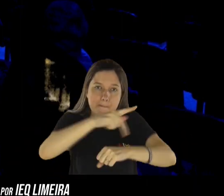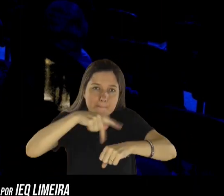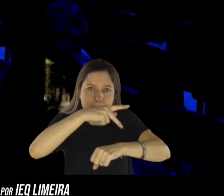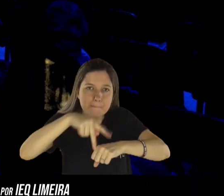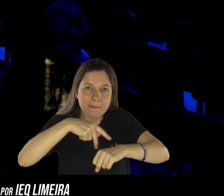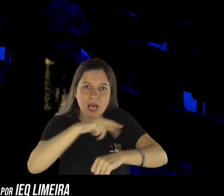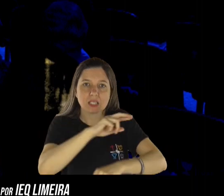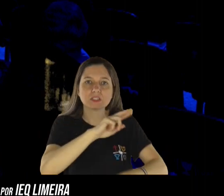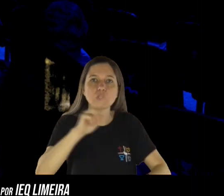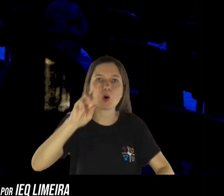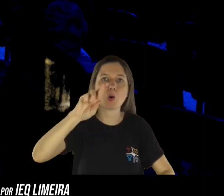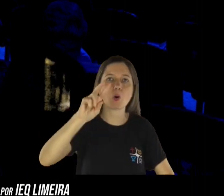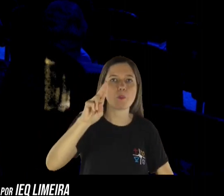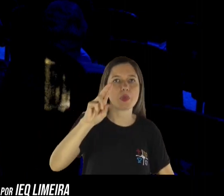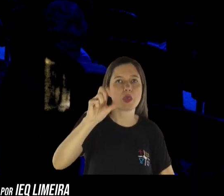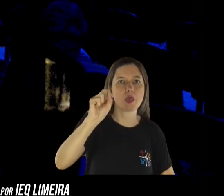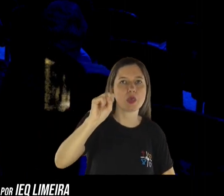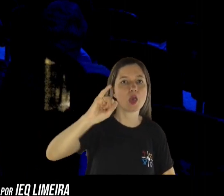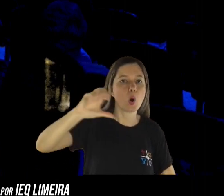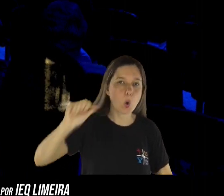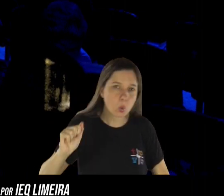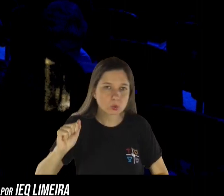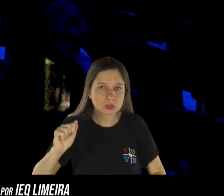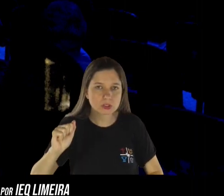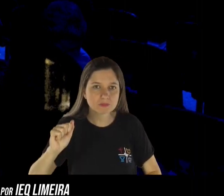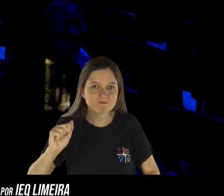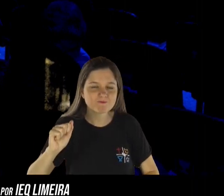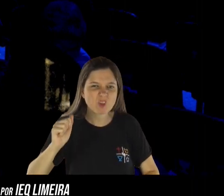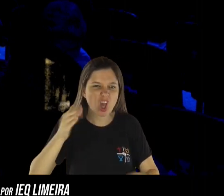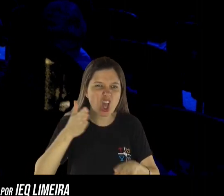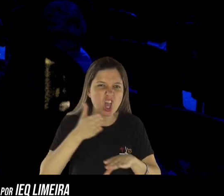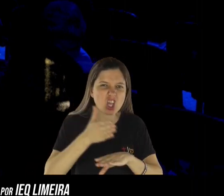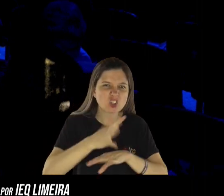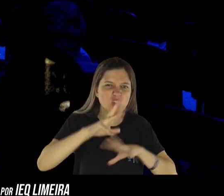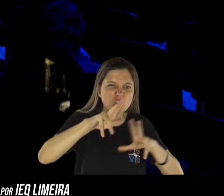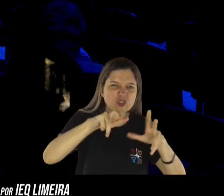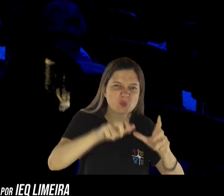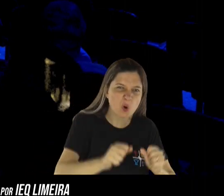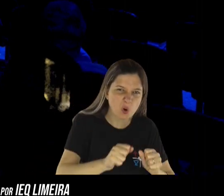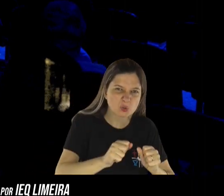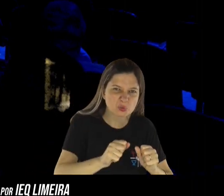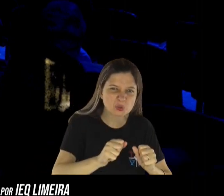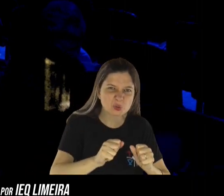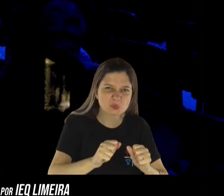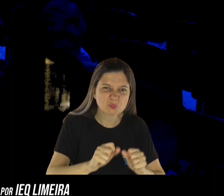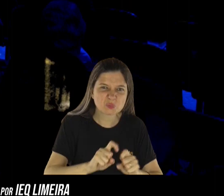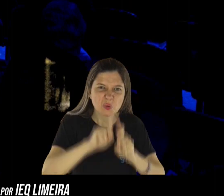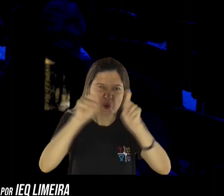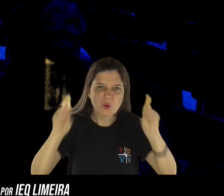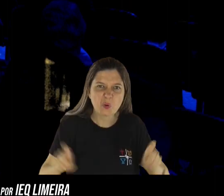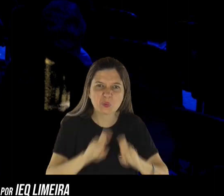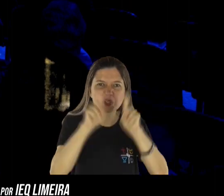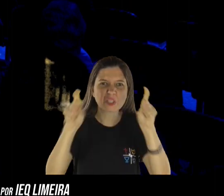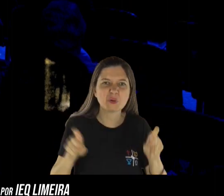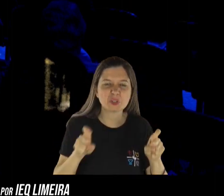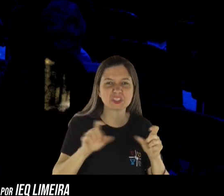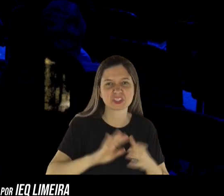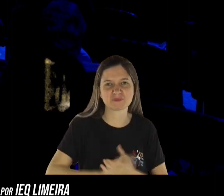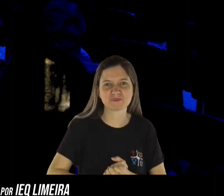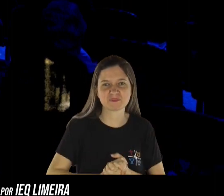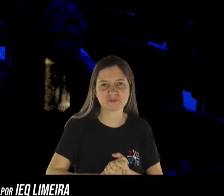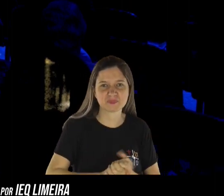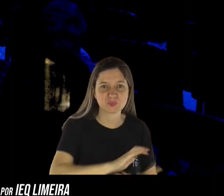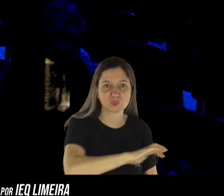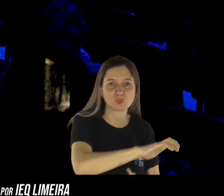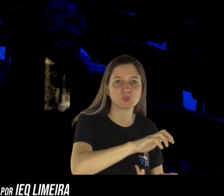um caos avassalador nos Estados Unidos. Todo tipo de comunicação, energia, transporte, tudo. Você está